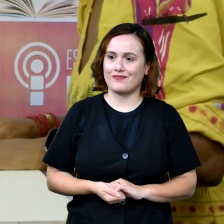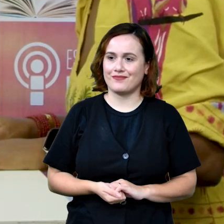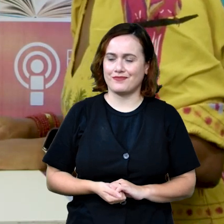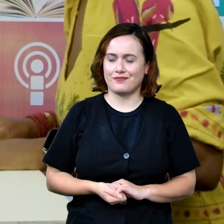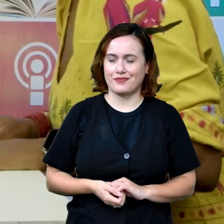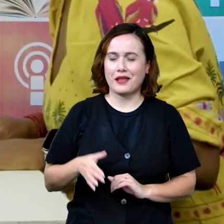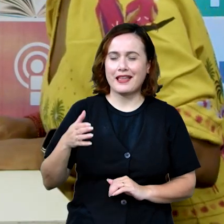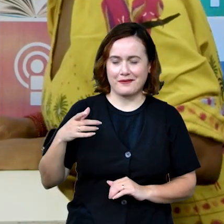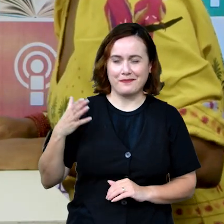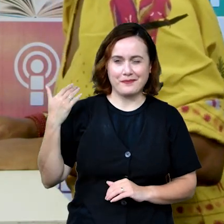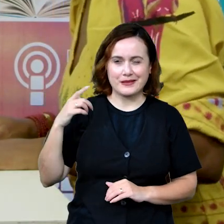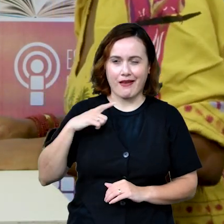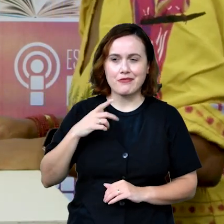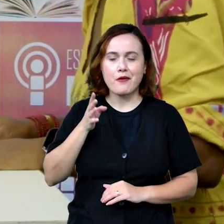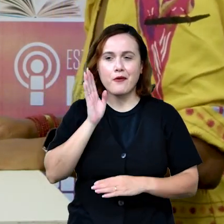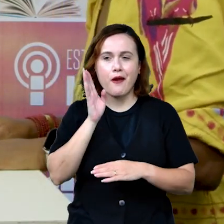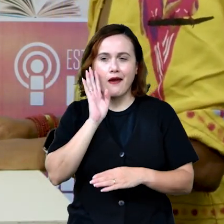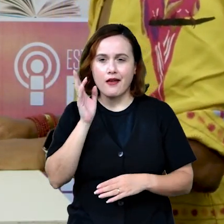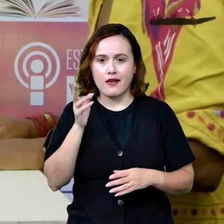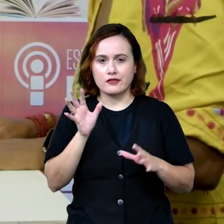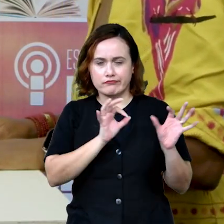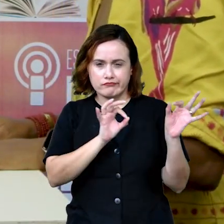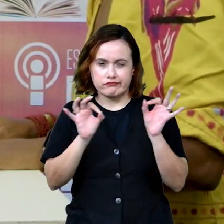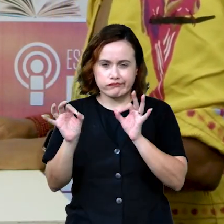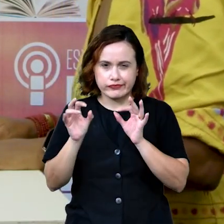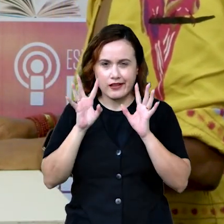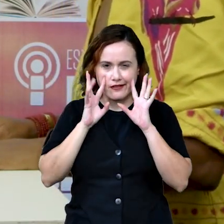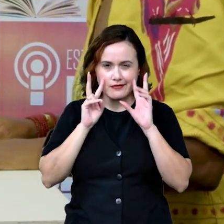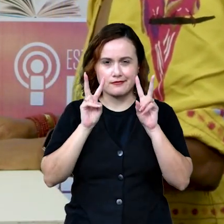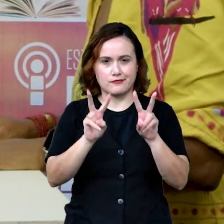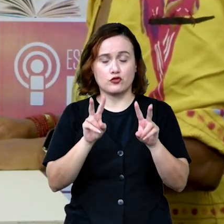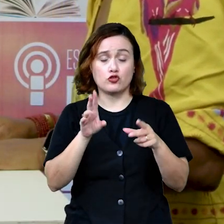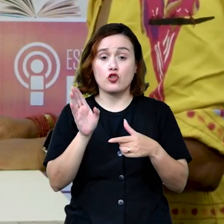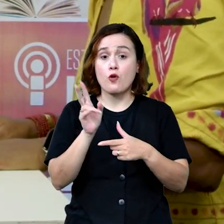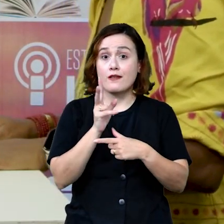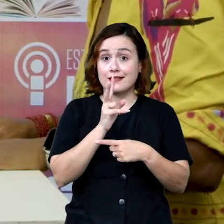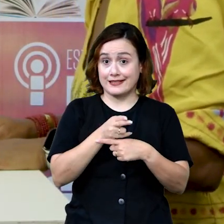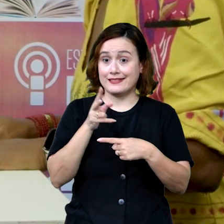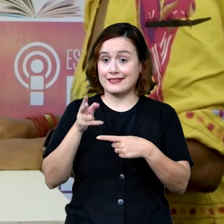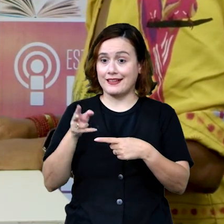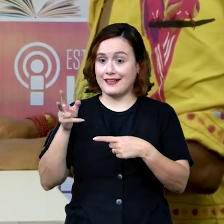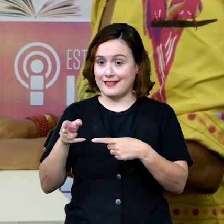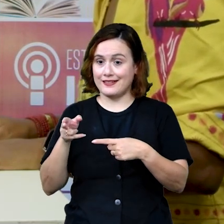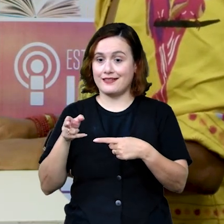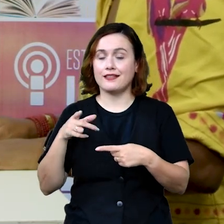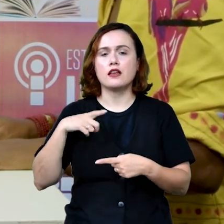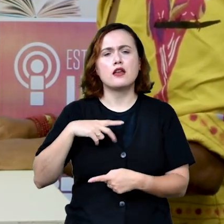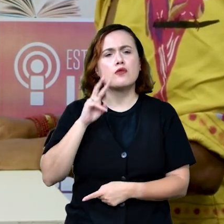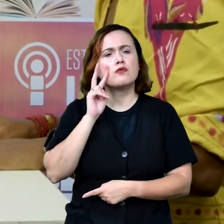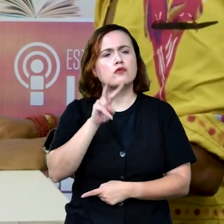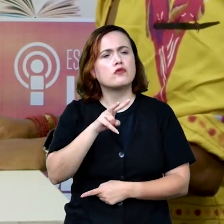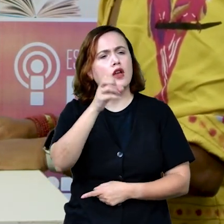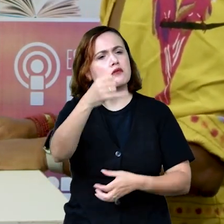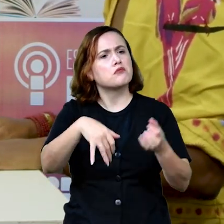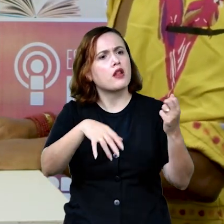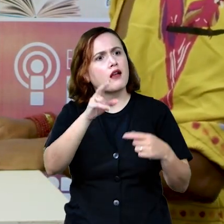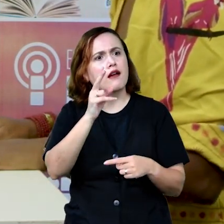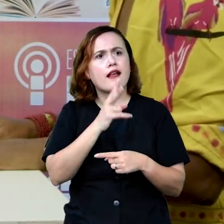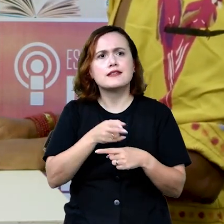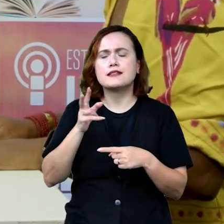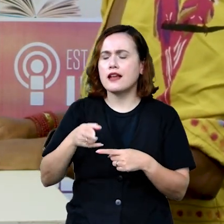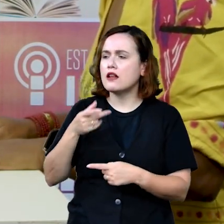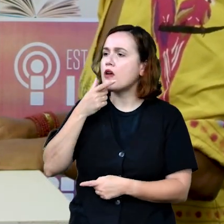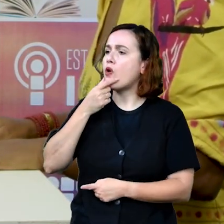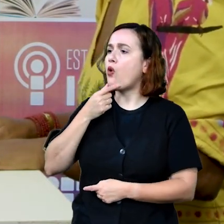que, às vezes, outro dia eu estava vendo uma série que tinha uma cena que me chamava muita atenção, que era um jovem negro que falava